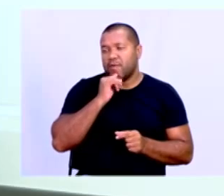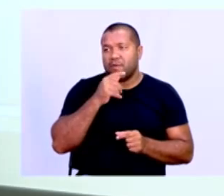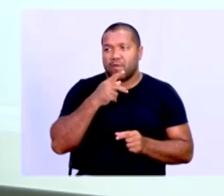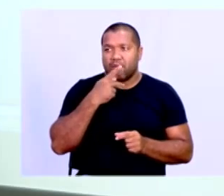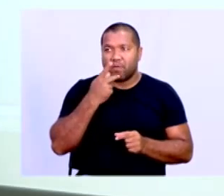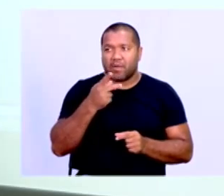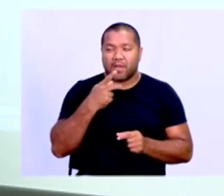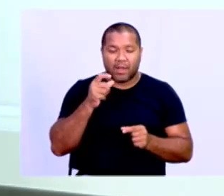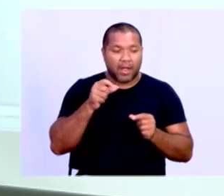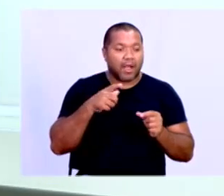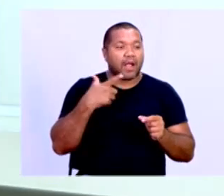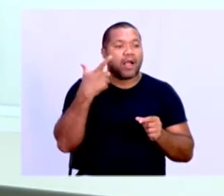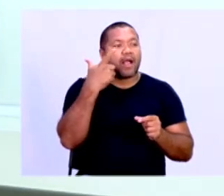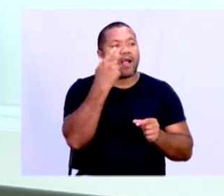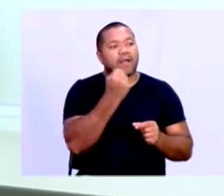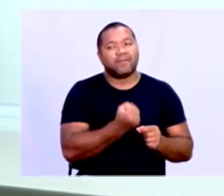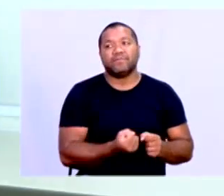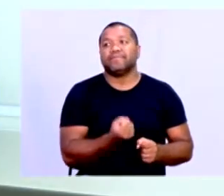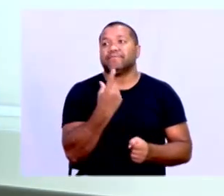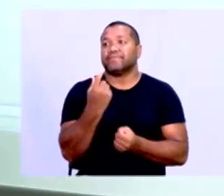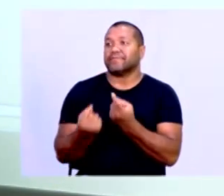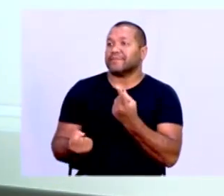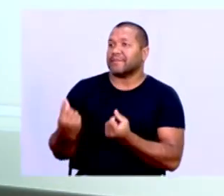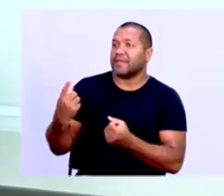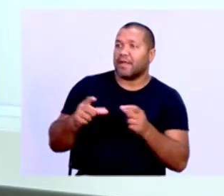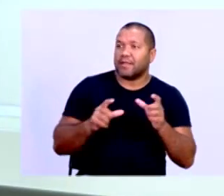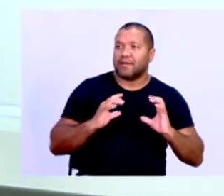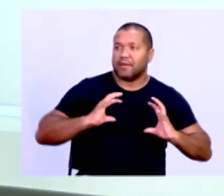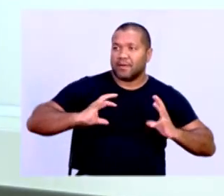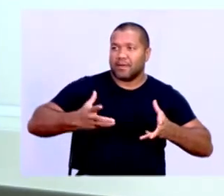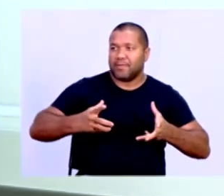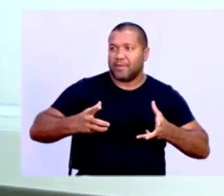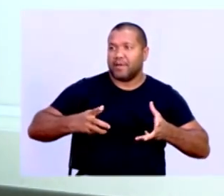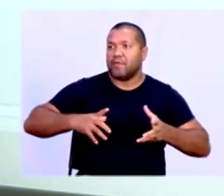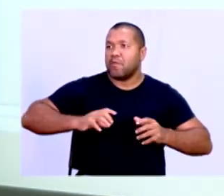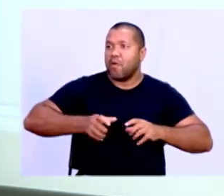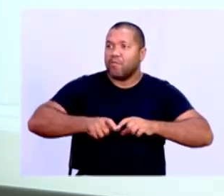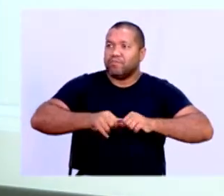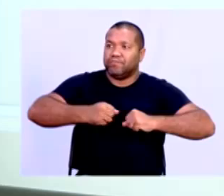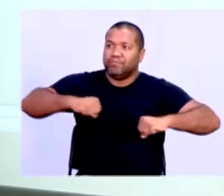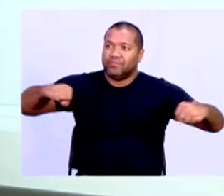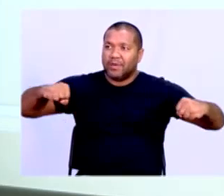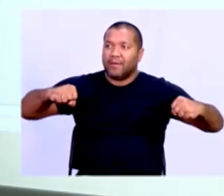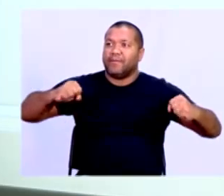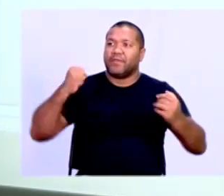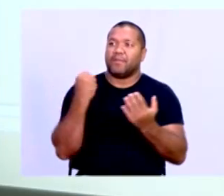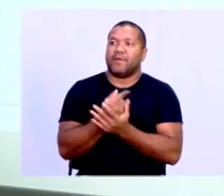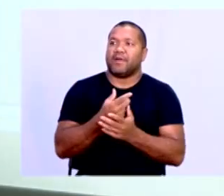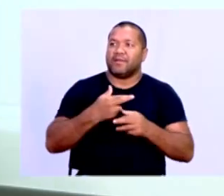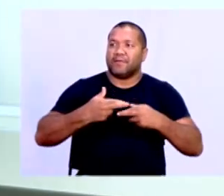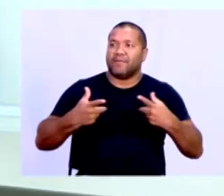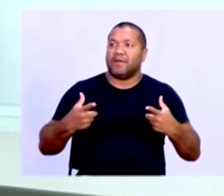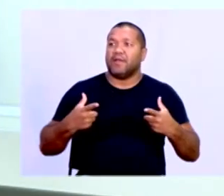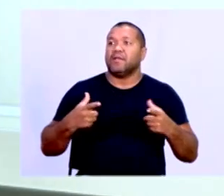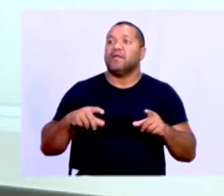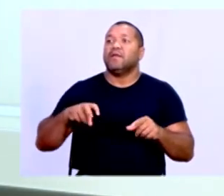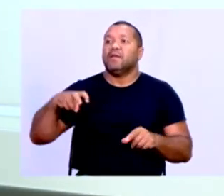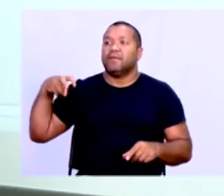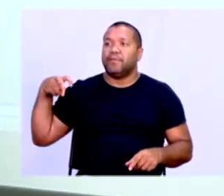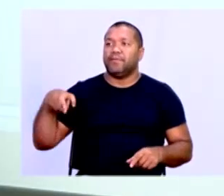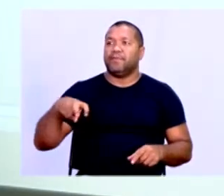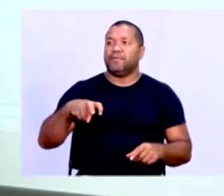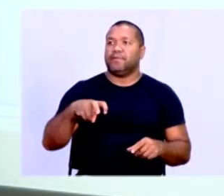de cada caminhão. Então, quanto maior a carga do caminhão, vai ser cobrada uma tarifa diferente. E da moto tem a